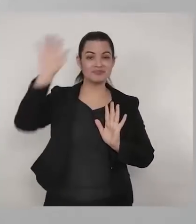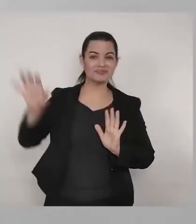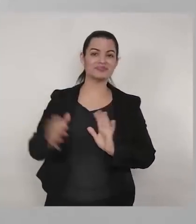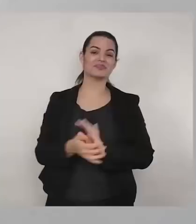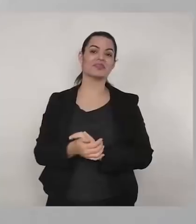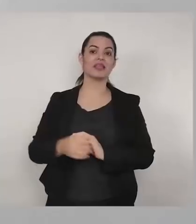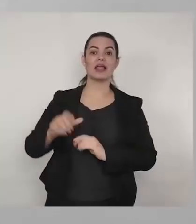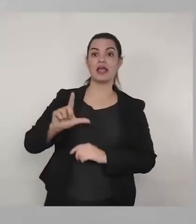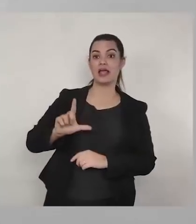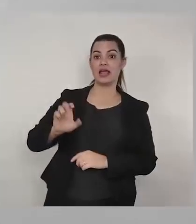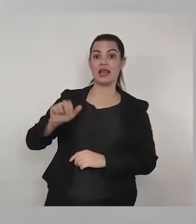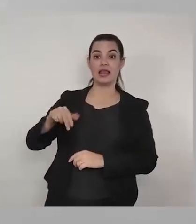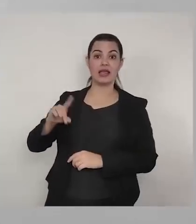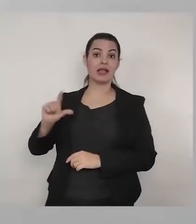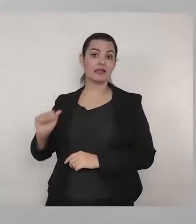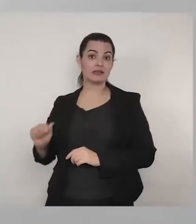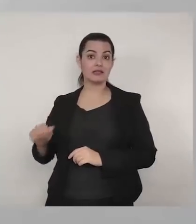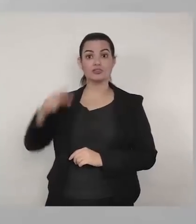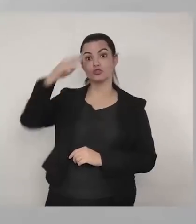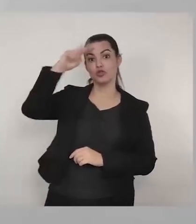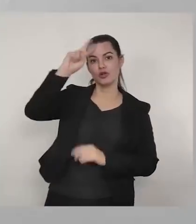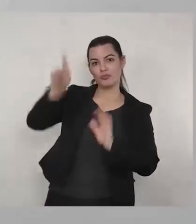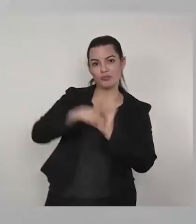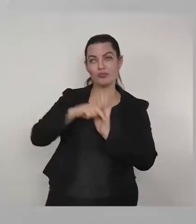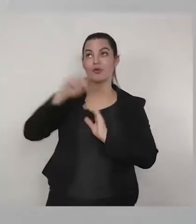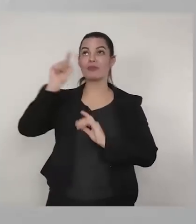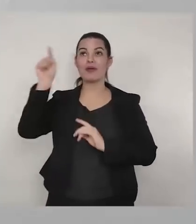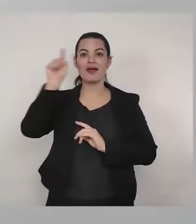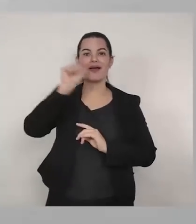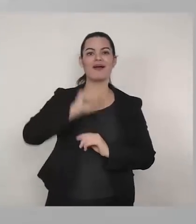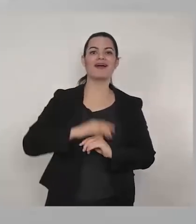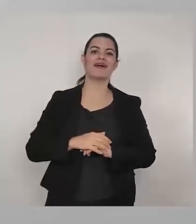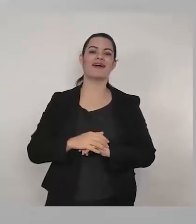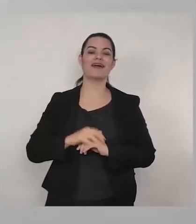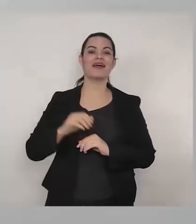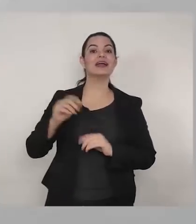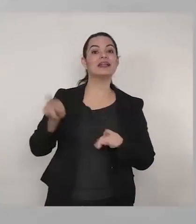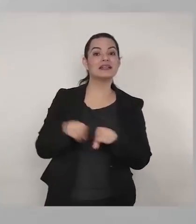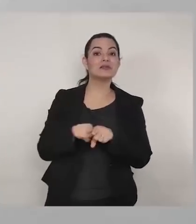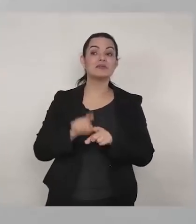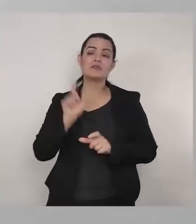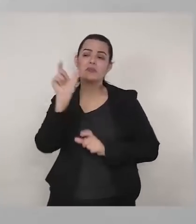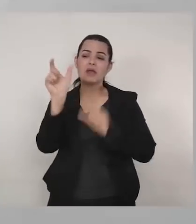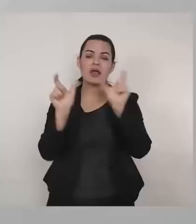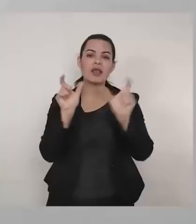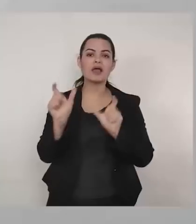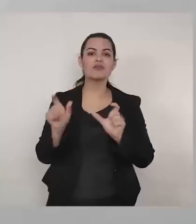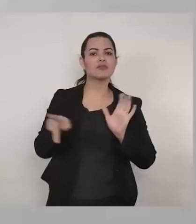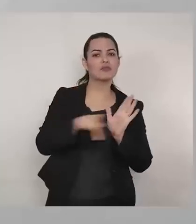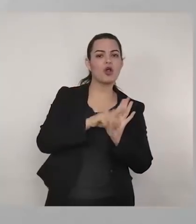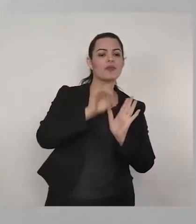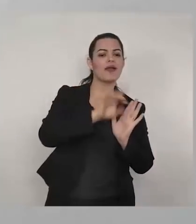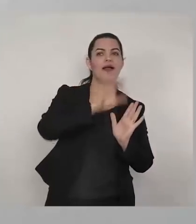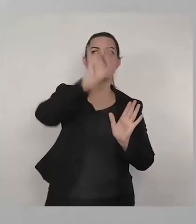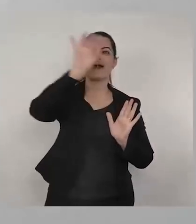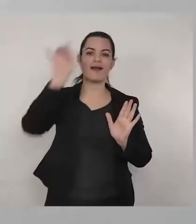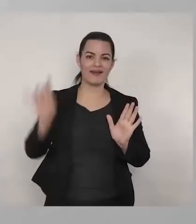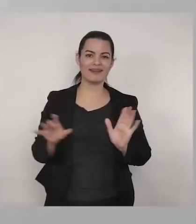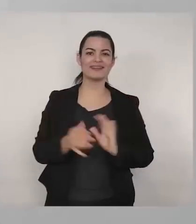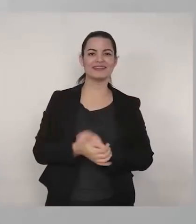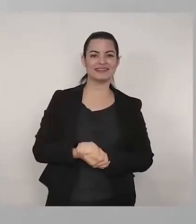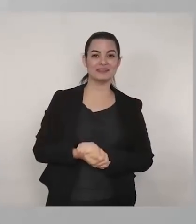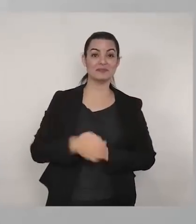mitos, palavras diferentes que fazem parte das características dessas regiões.